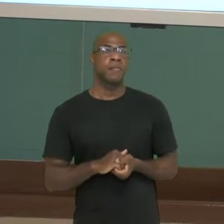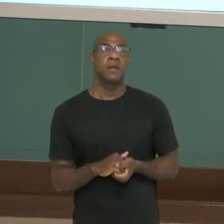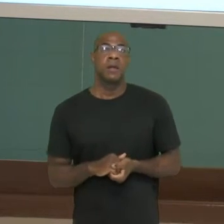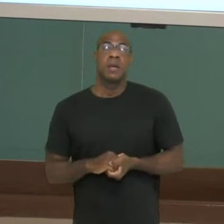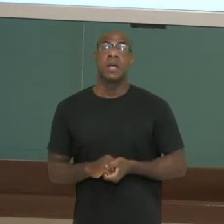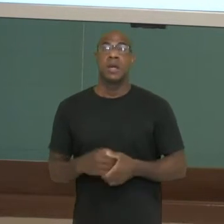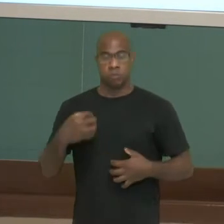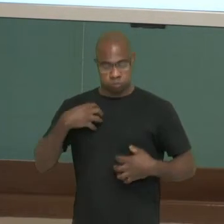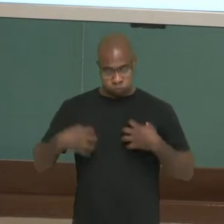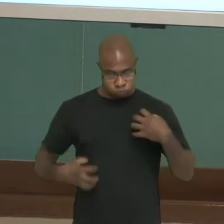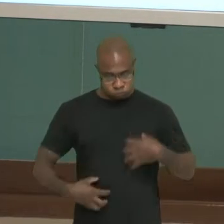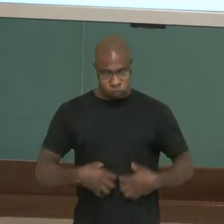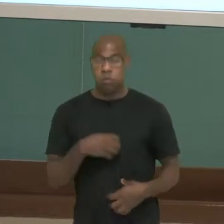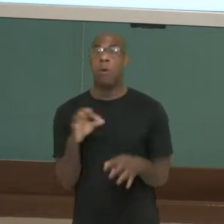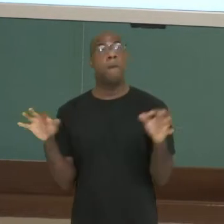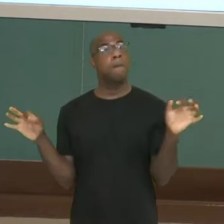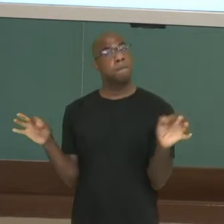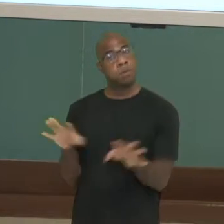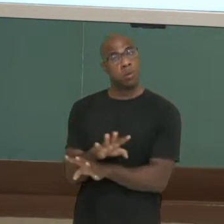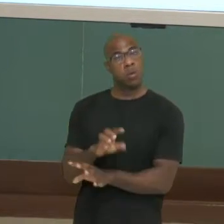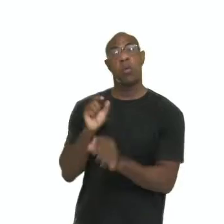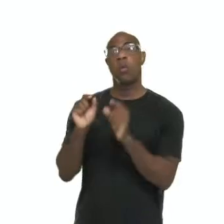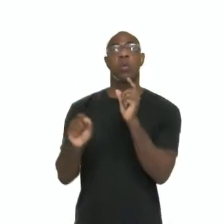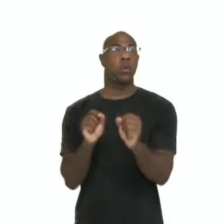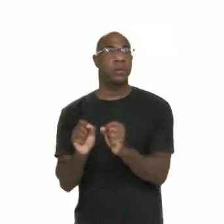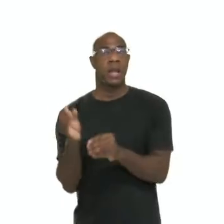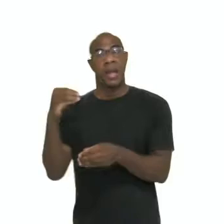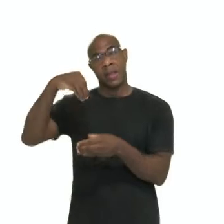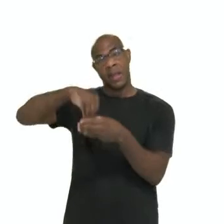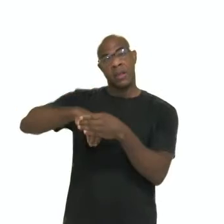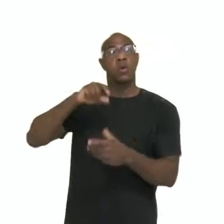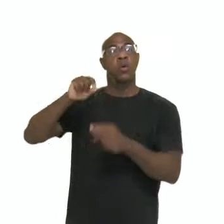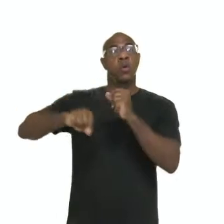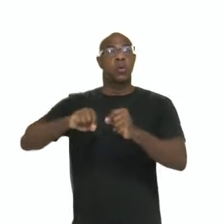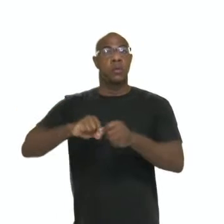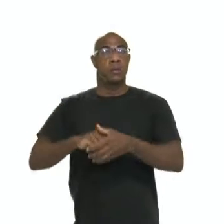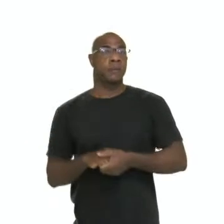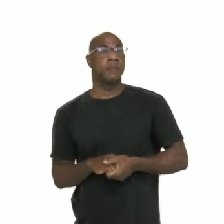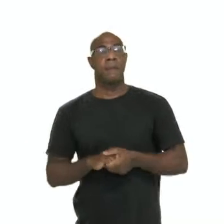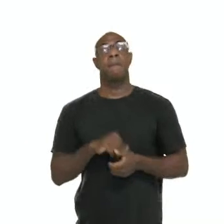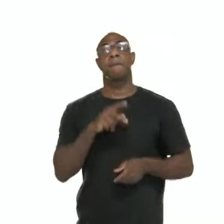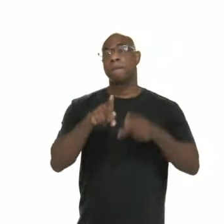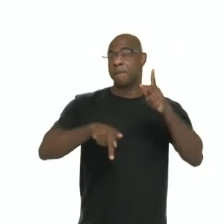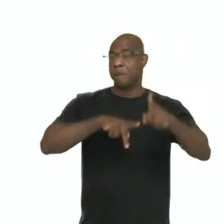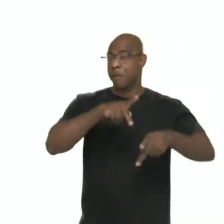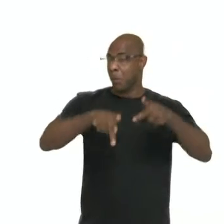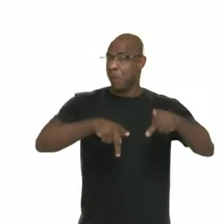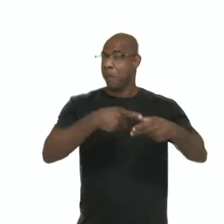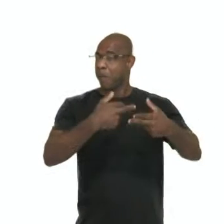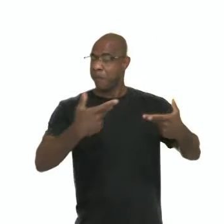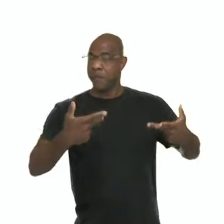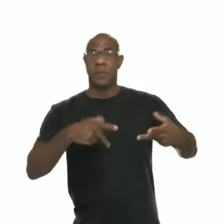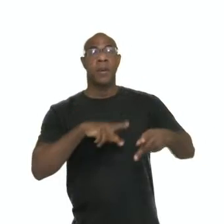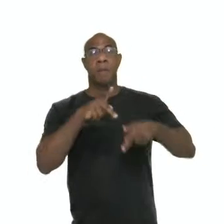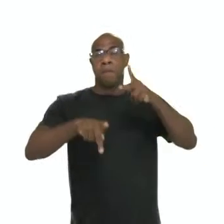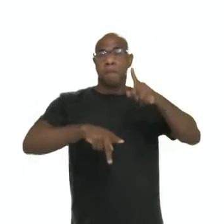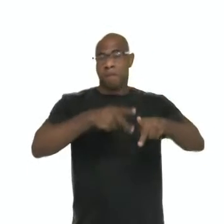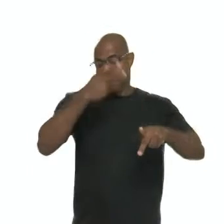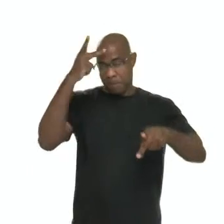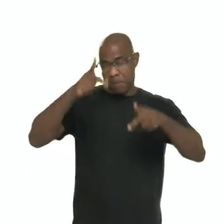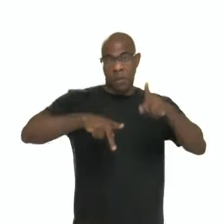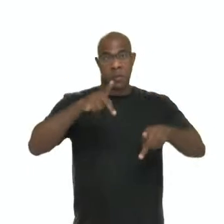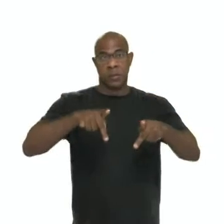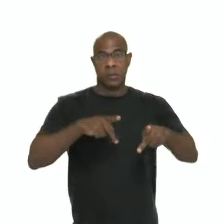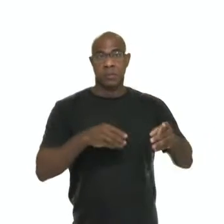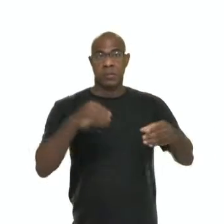Este organismo estará inserido em uma população. Esta população